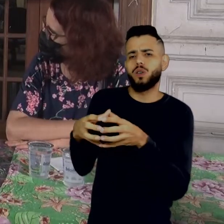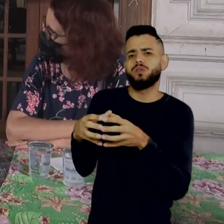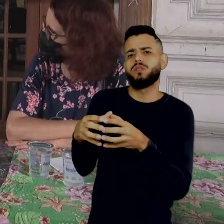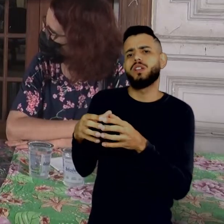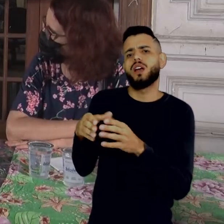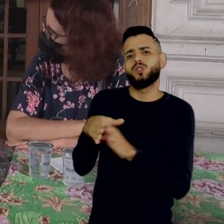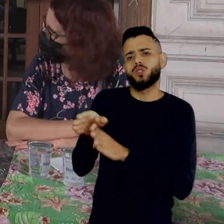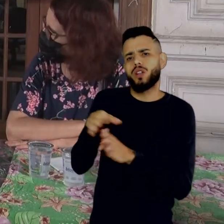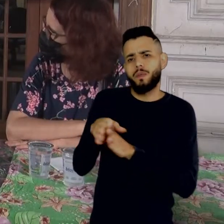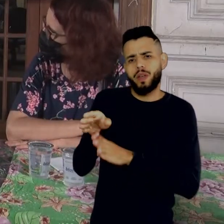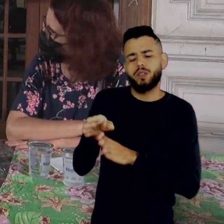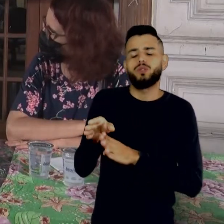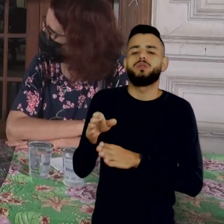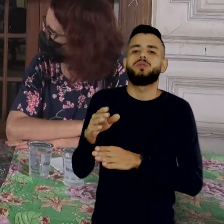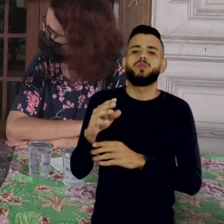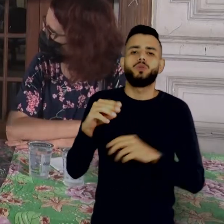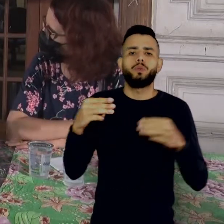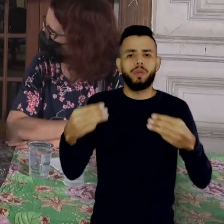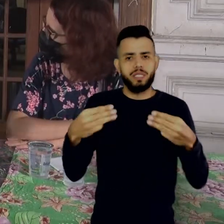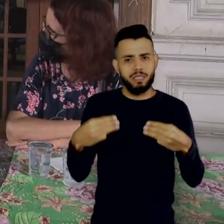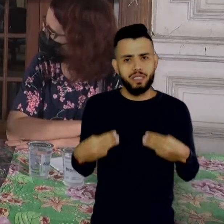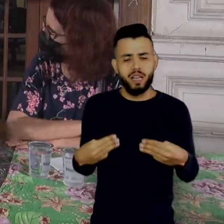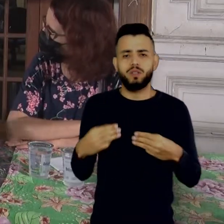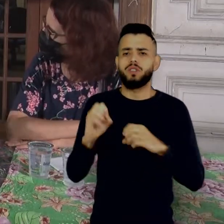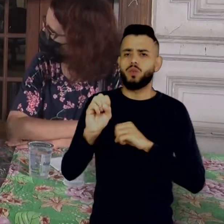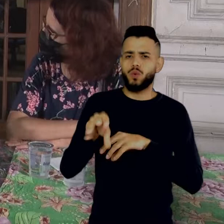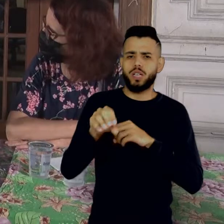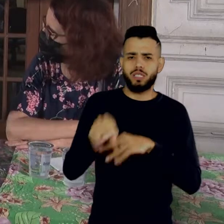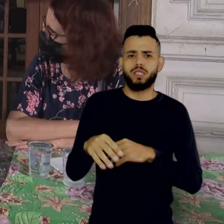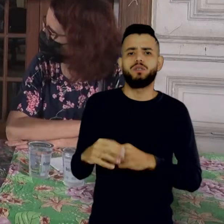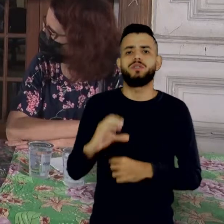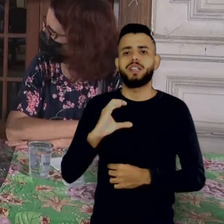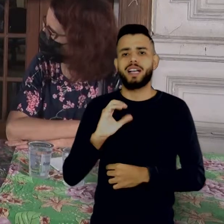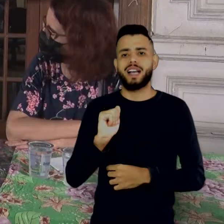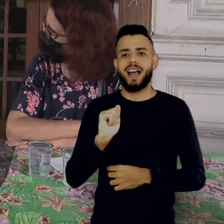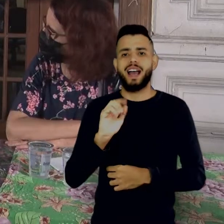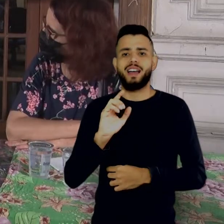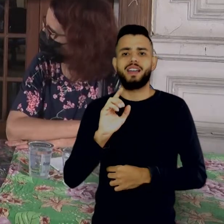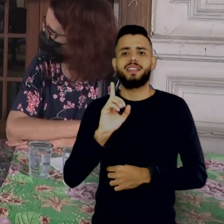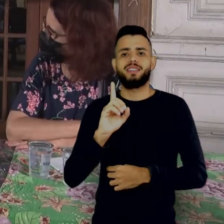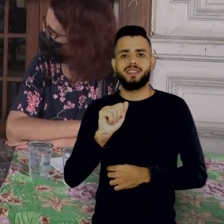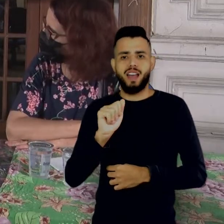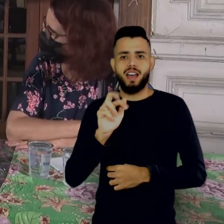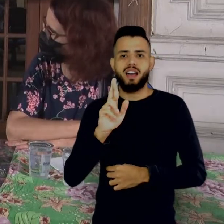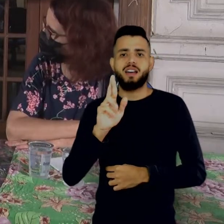do Ministério da Educação, né, da CECADI em particular, mas que estava